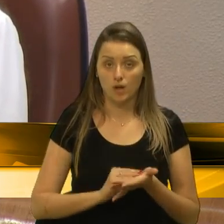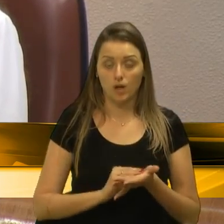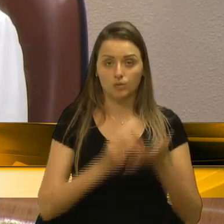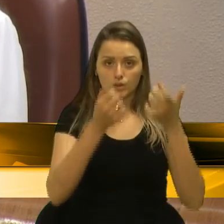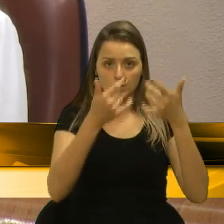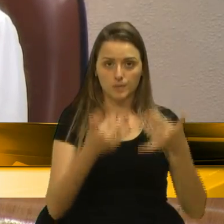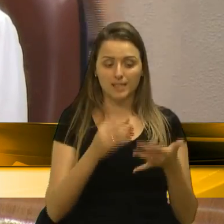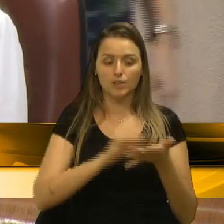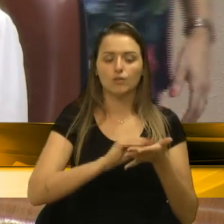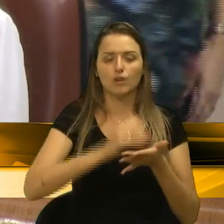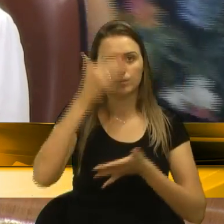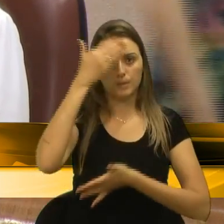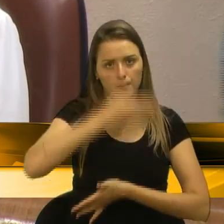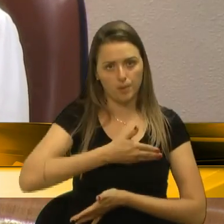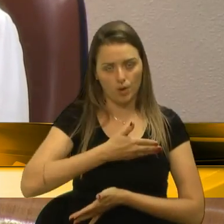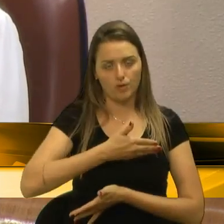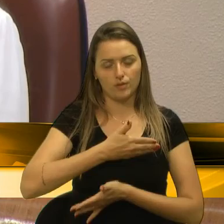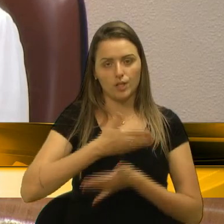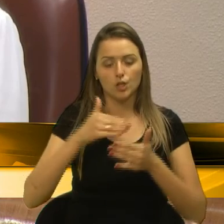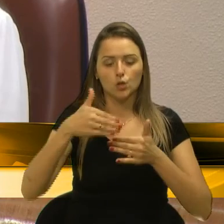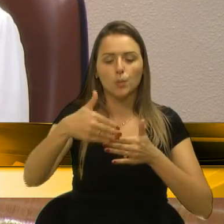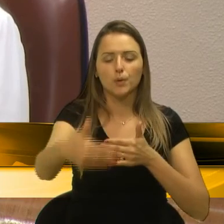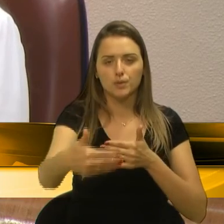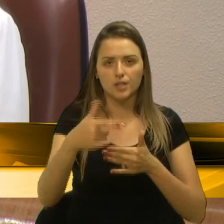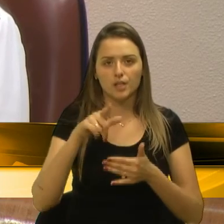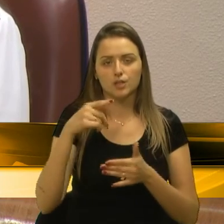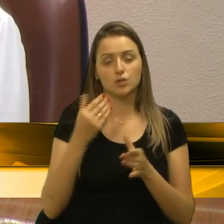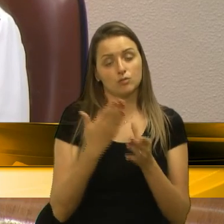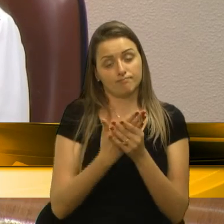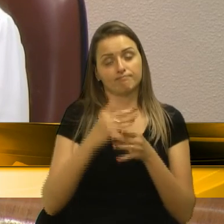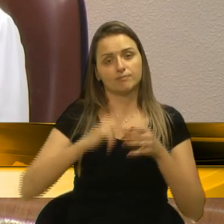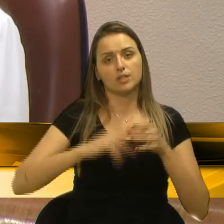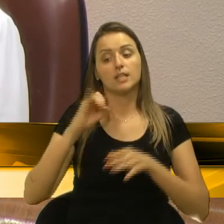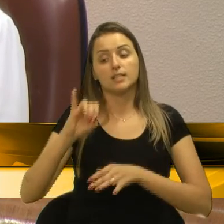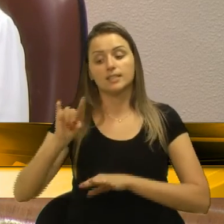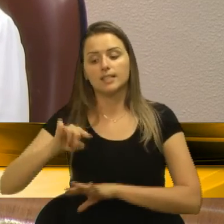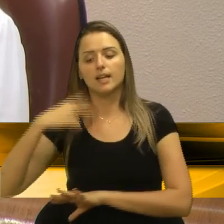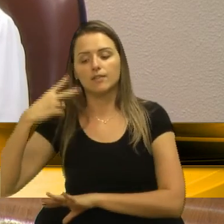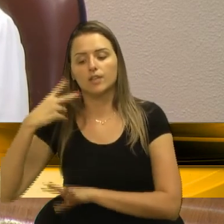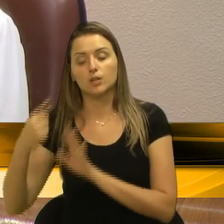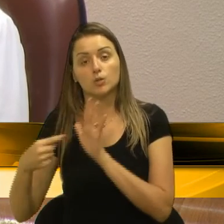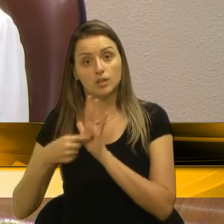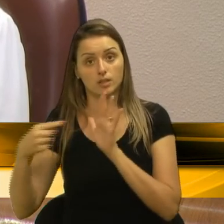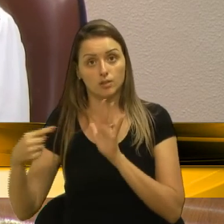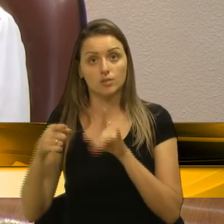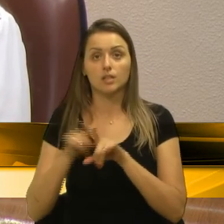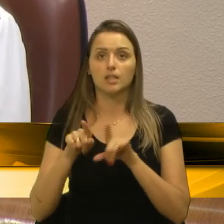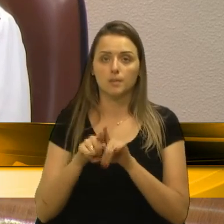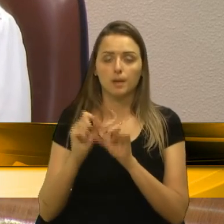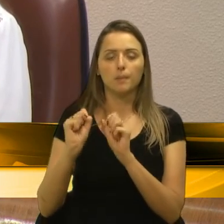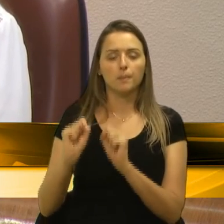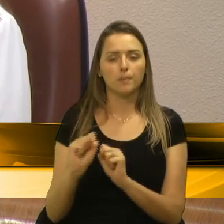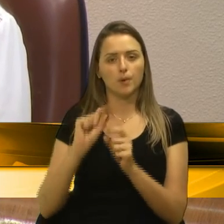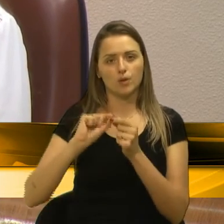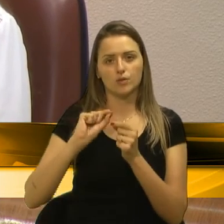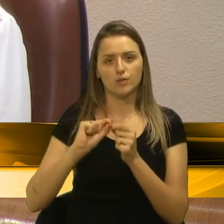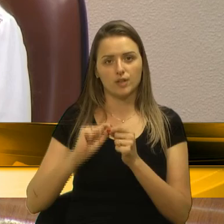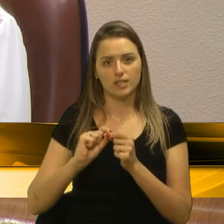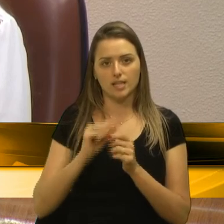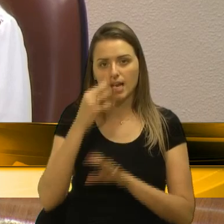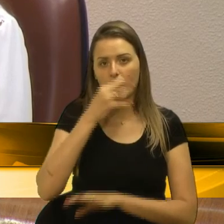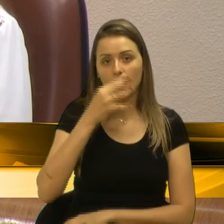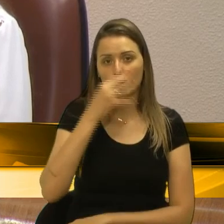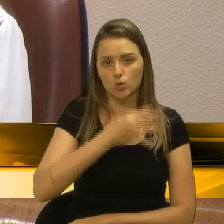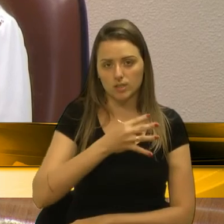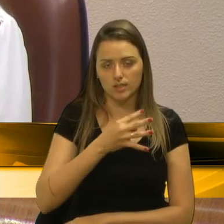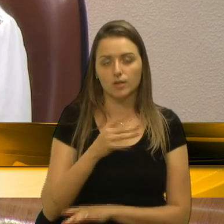de provas pelo denunciante no curso do processo, salvo se o denunciante for vereador, caso em que está expressamente autorizado a praticar atos de acusação,